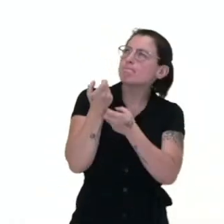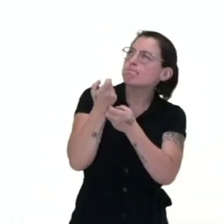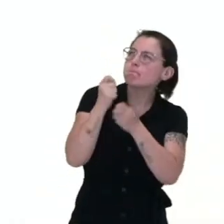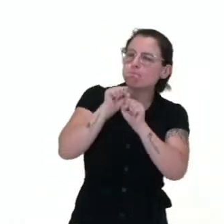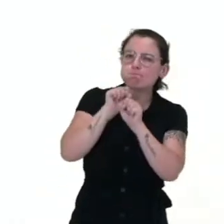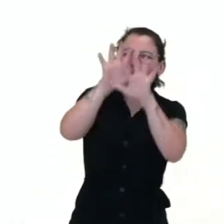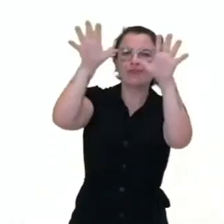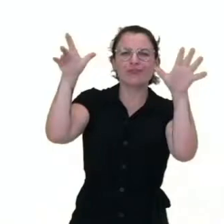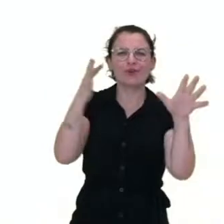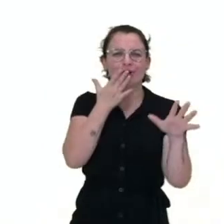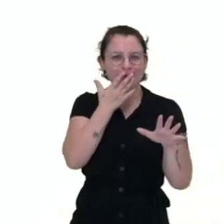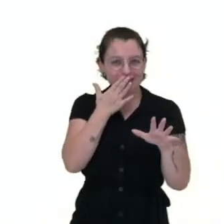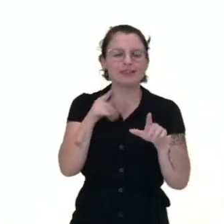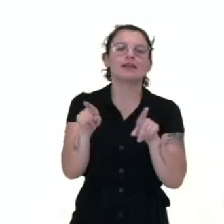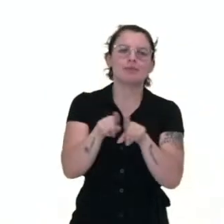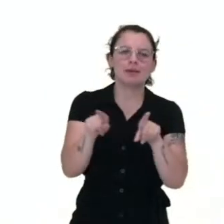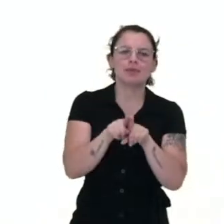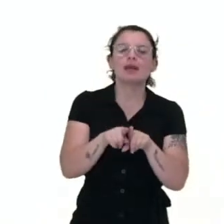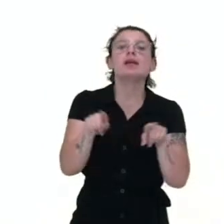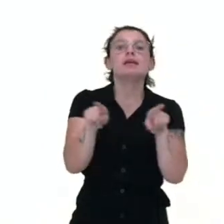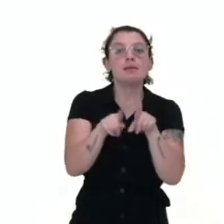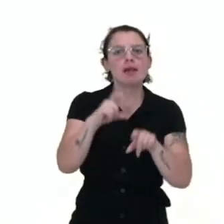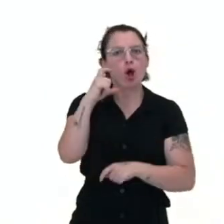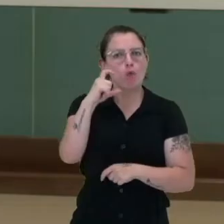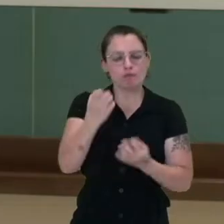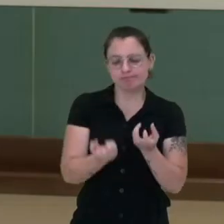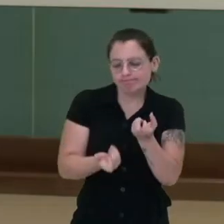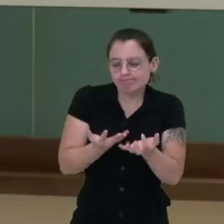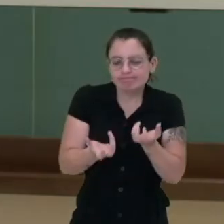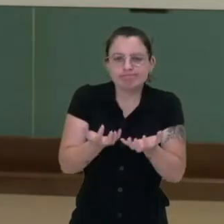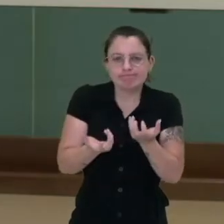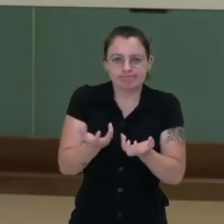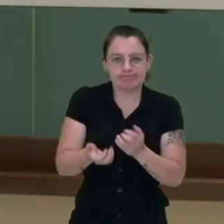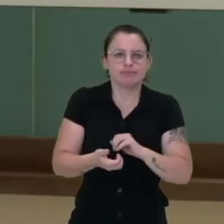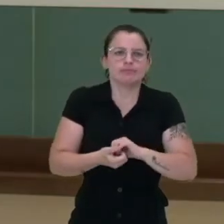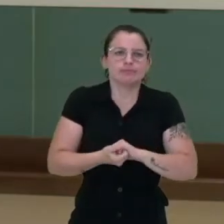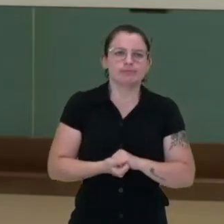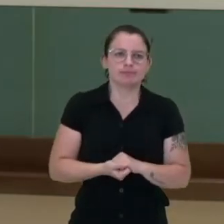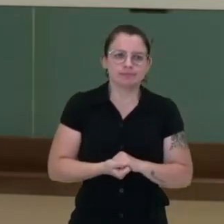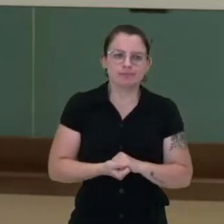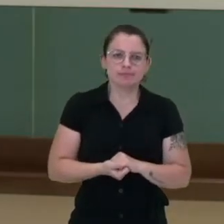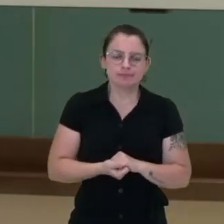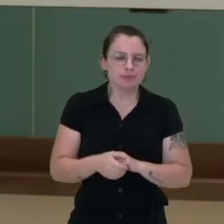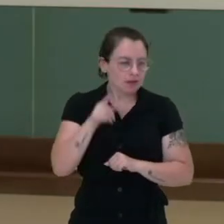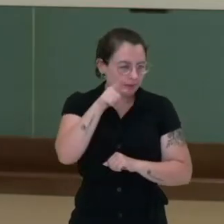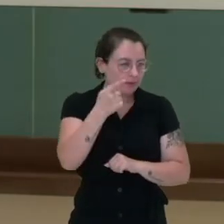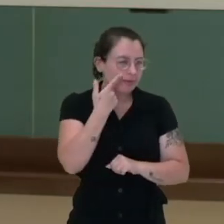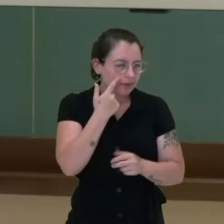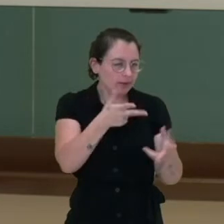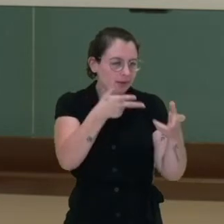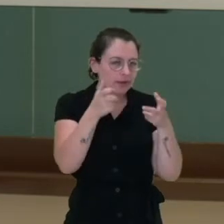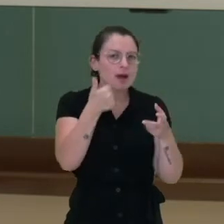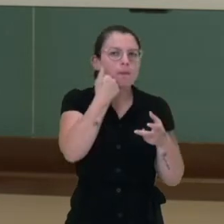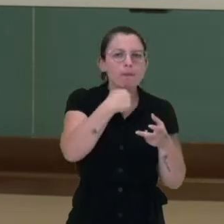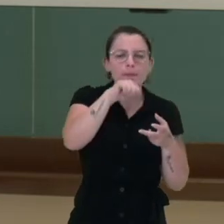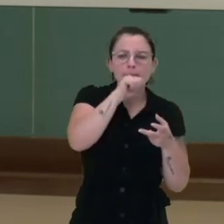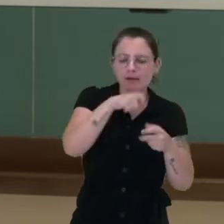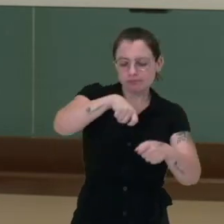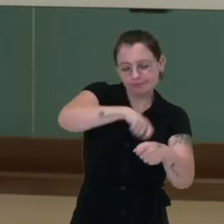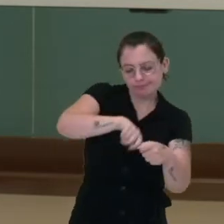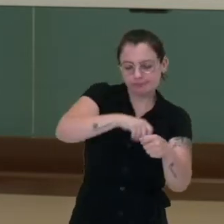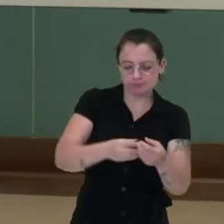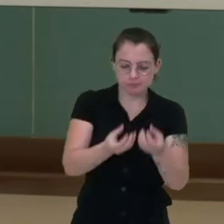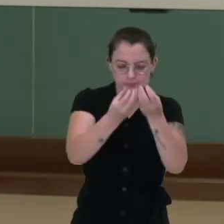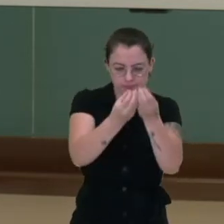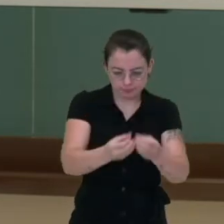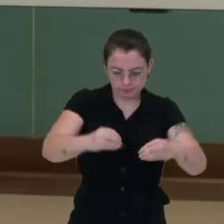no simples fato de fritarmos um ovo. Repare bem quando a sua mãe abre o ovo para colocar na frigideira